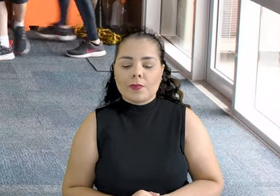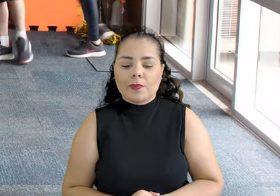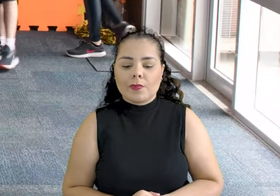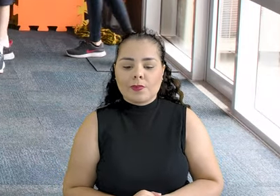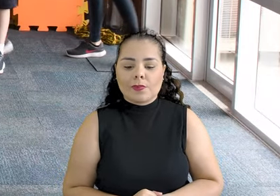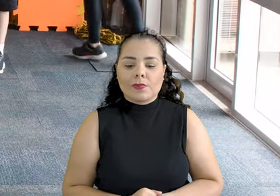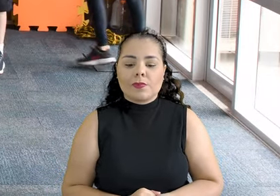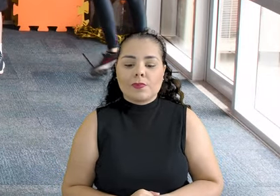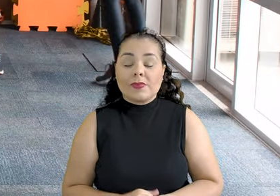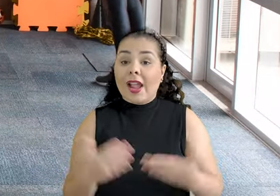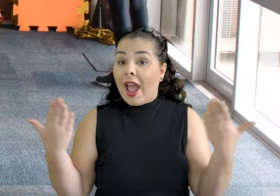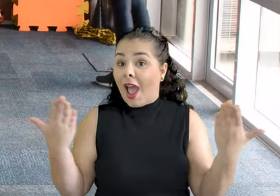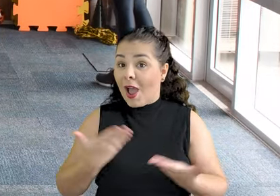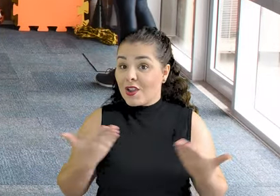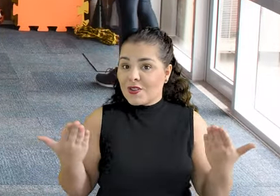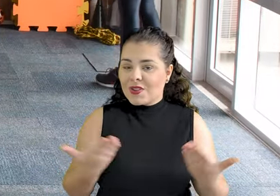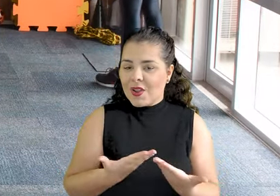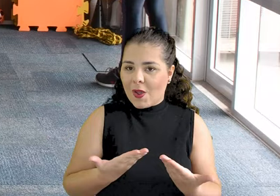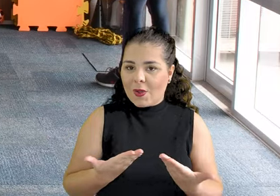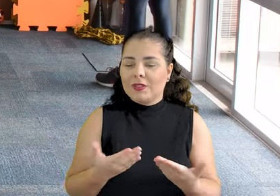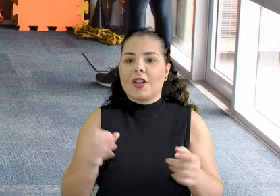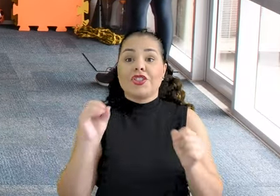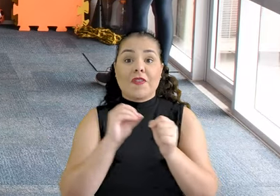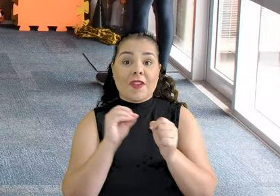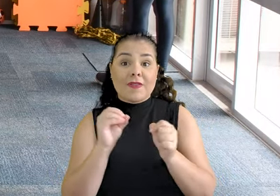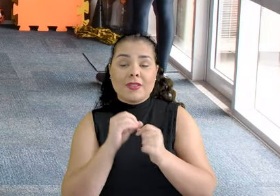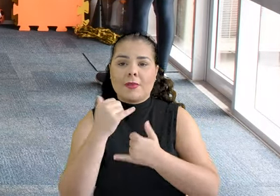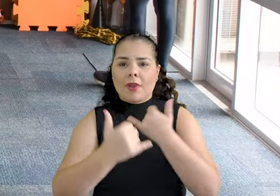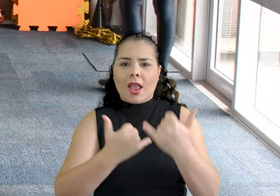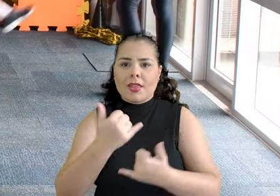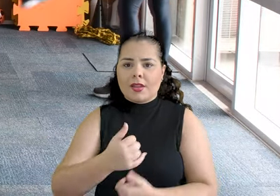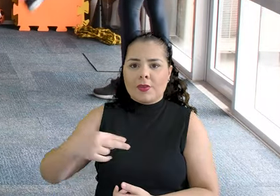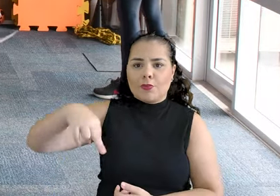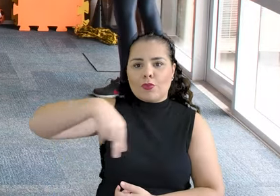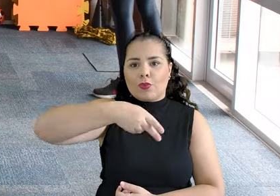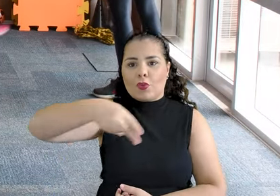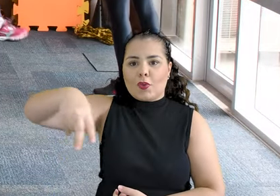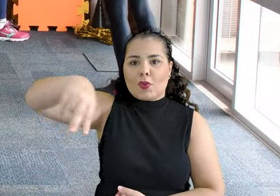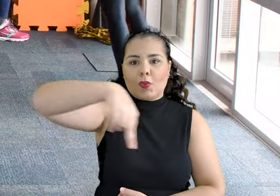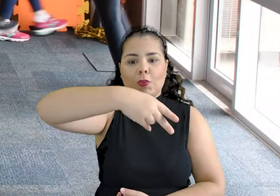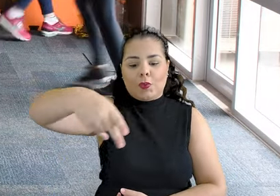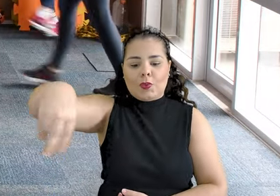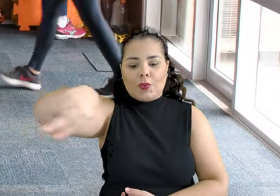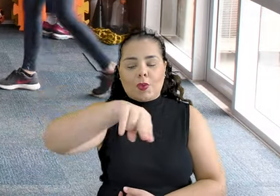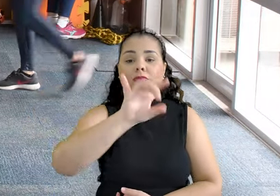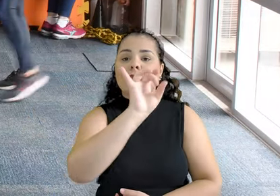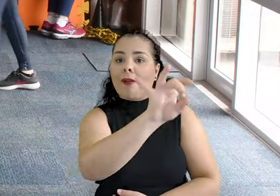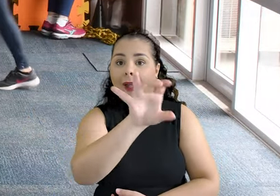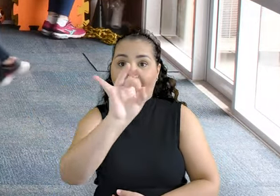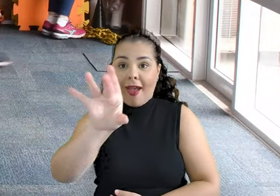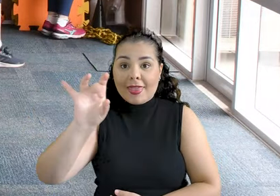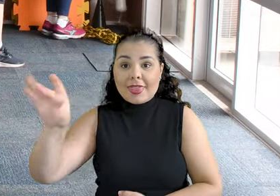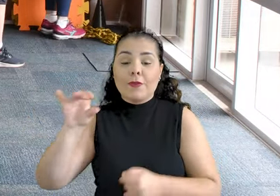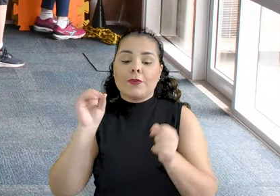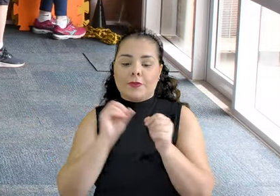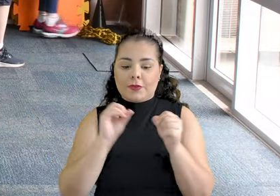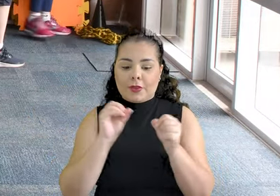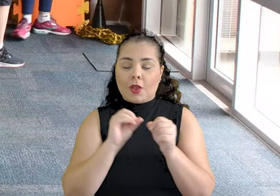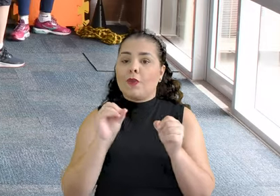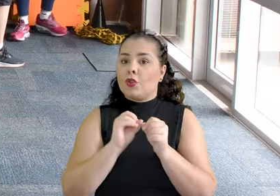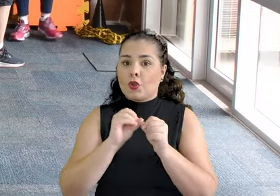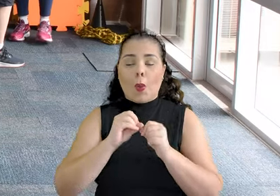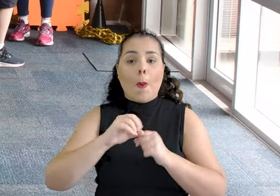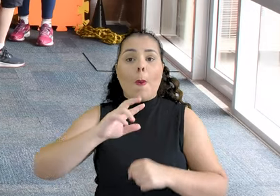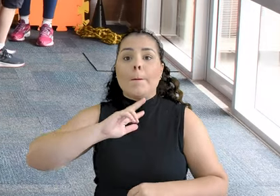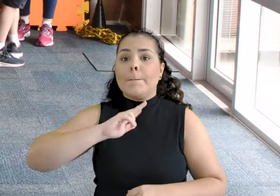Quer passar água? Não. Agora, gente, a gente vai fazer um zigue-zague. Cada um vai fazer um zigue-zague. O